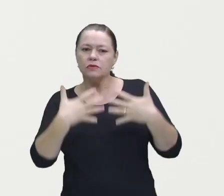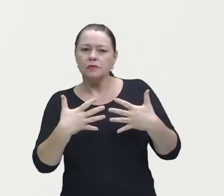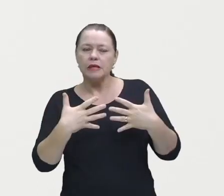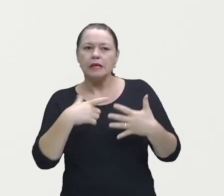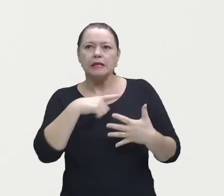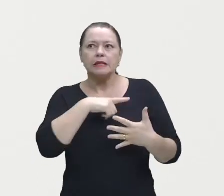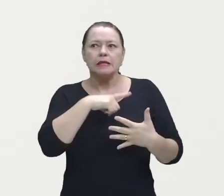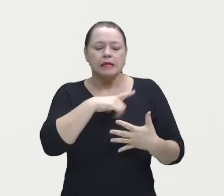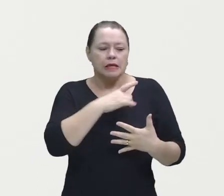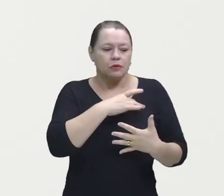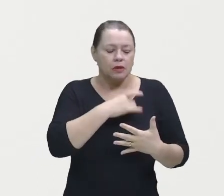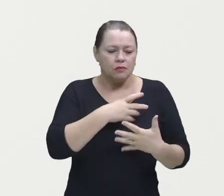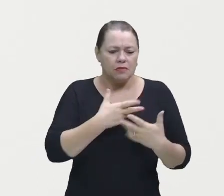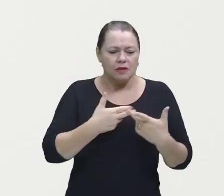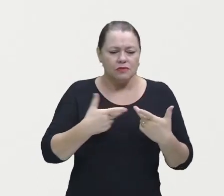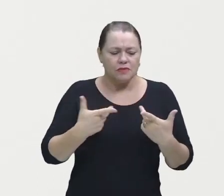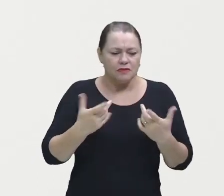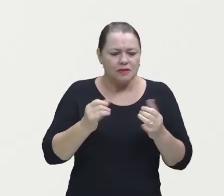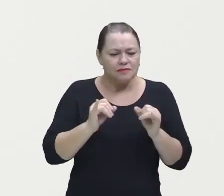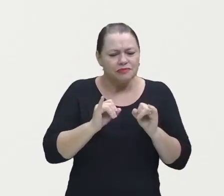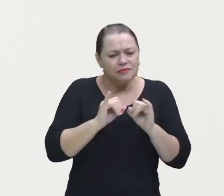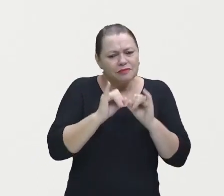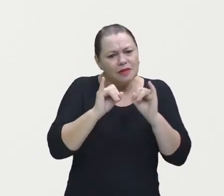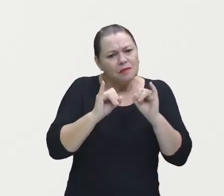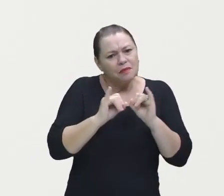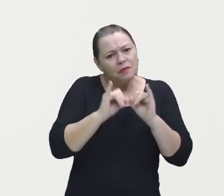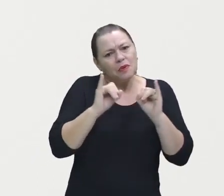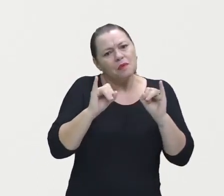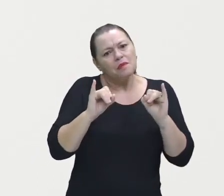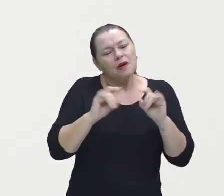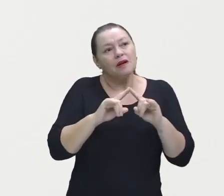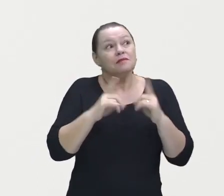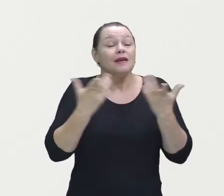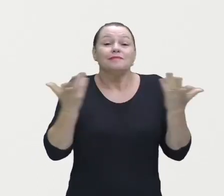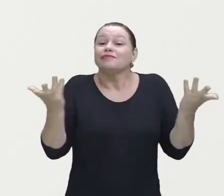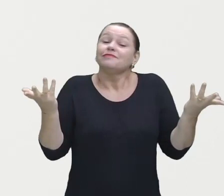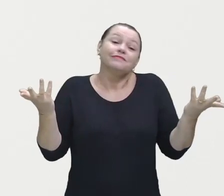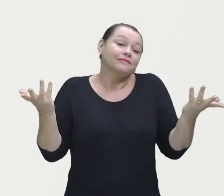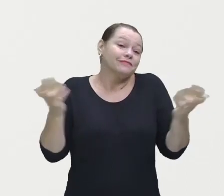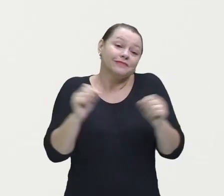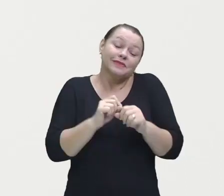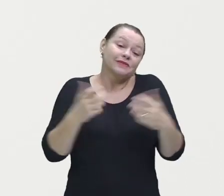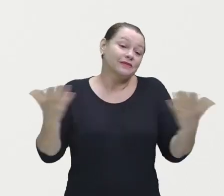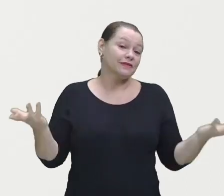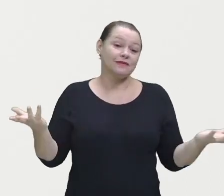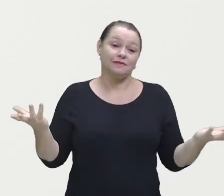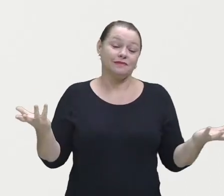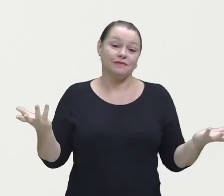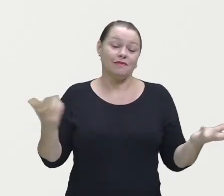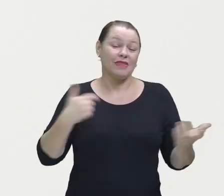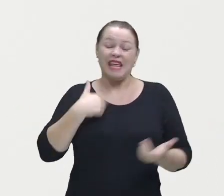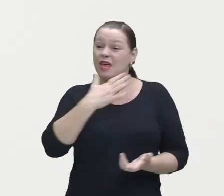coisa muito micha. Mas o que é que eu vou fazer? Eu detesto